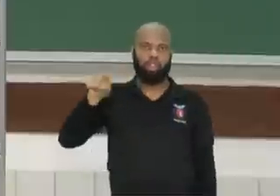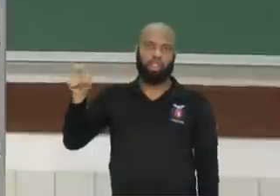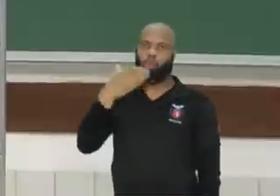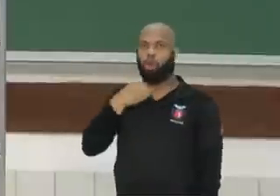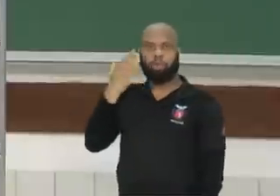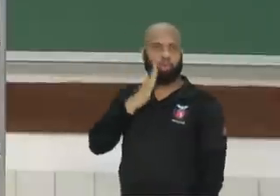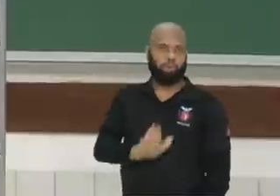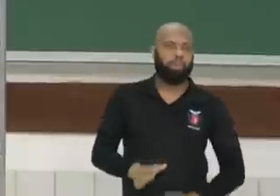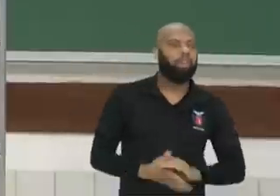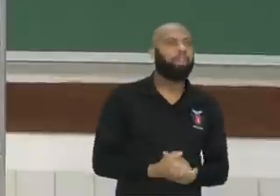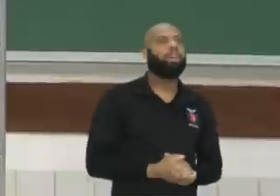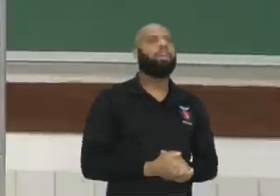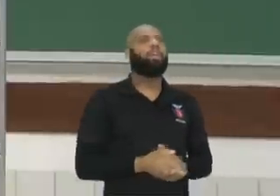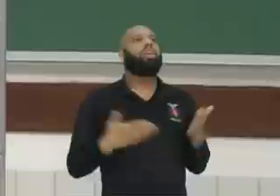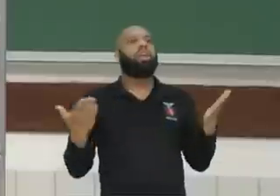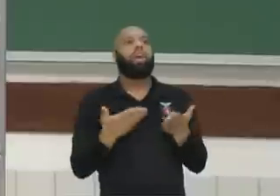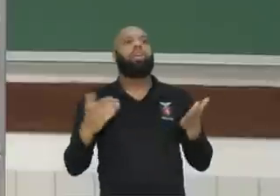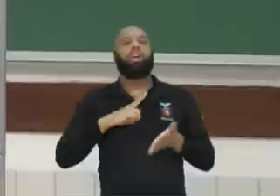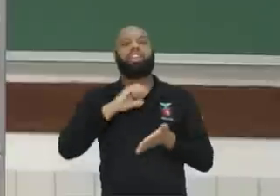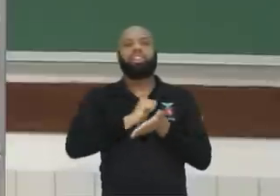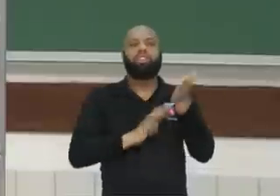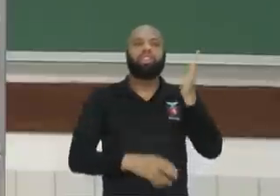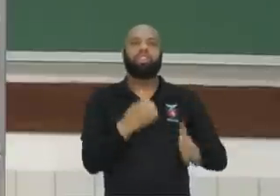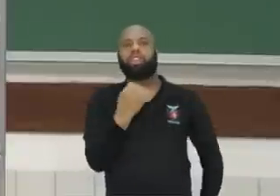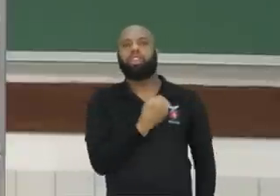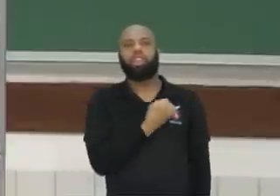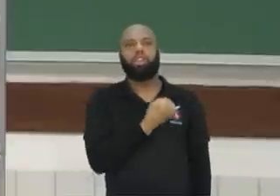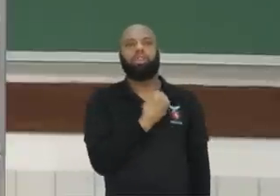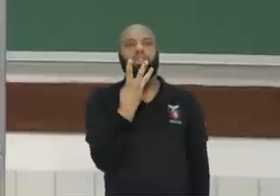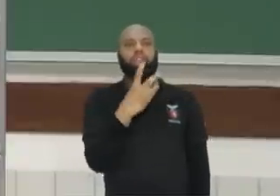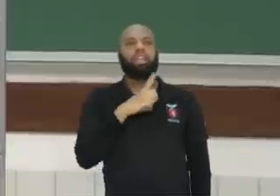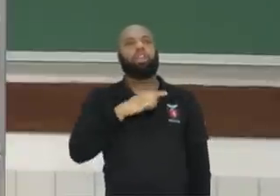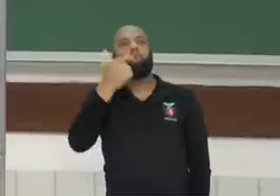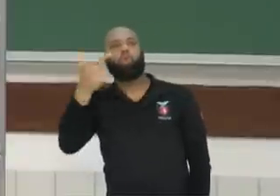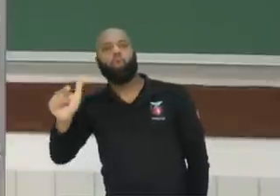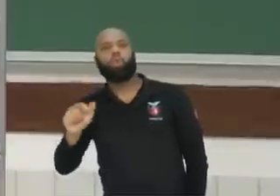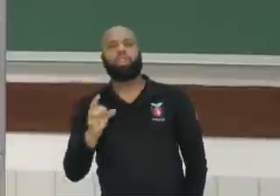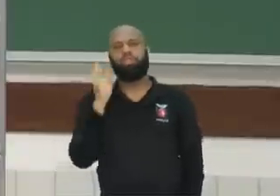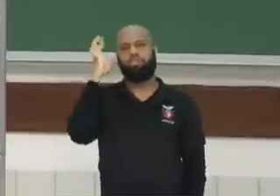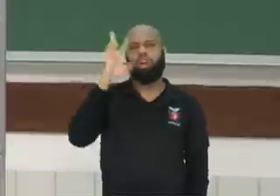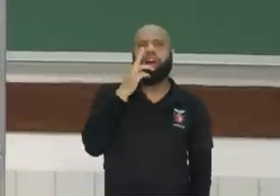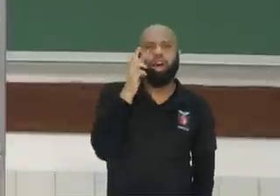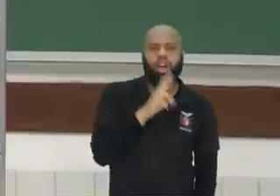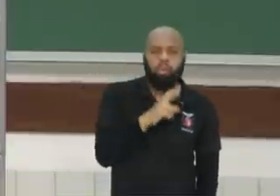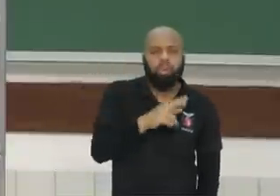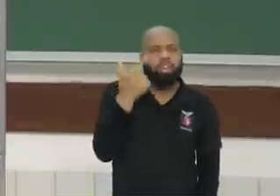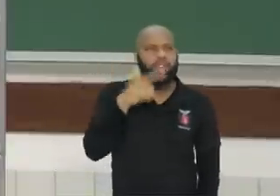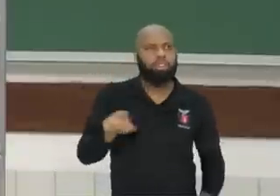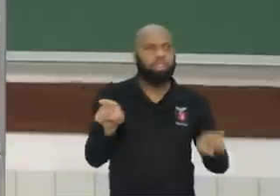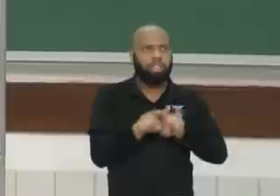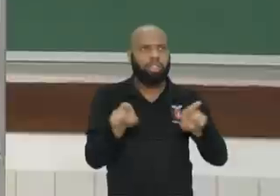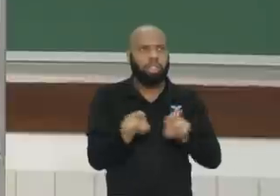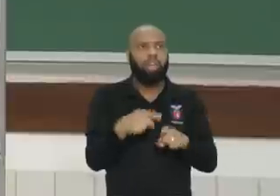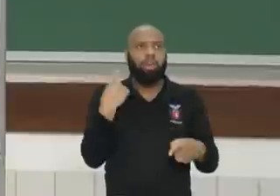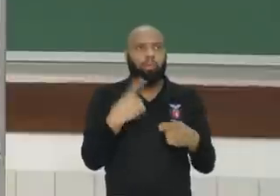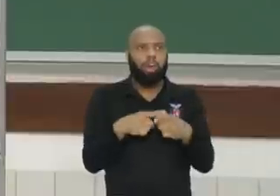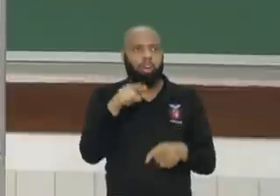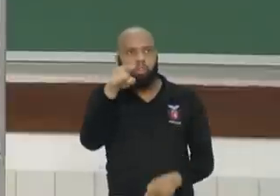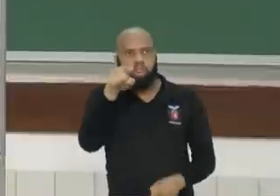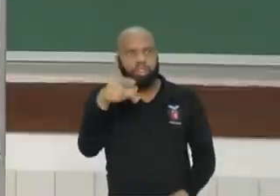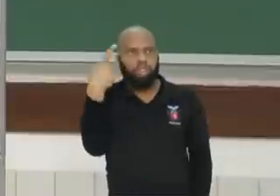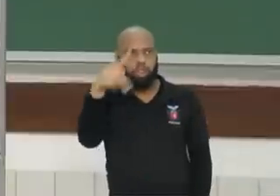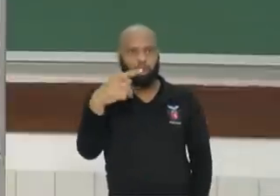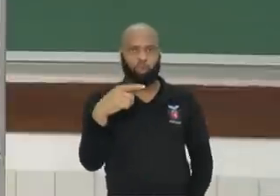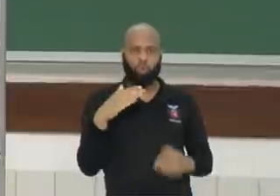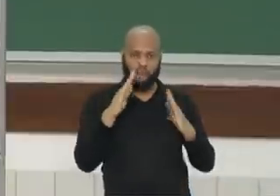Azul. Vamos fazer a atividade 3 aqui, mais uma atividade bem tranquila para a gente resolver. Vocês aí na sua